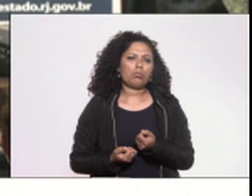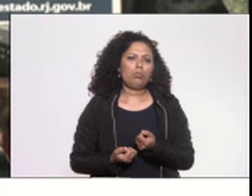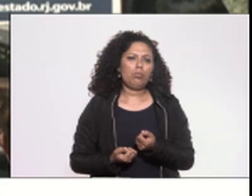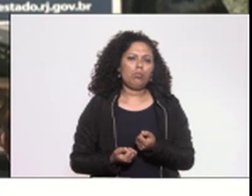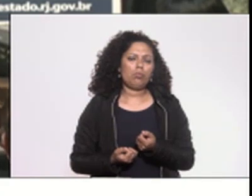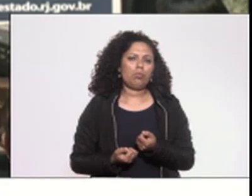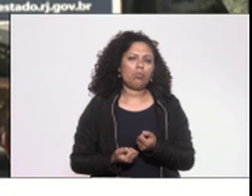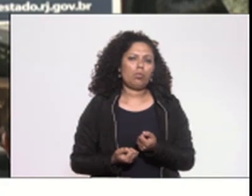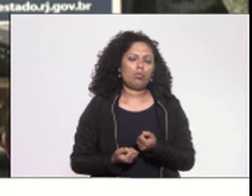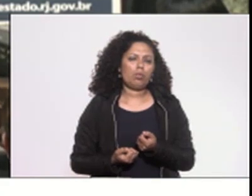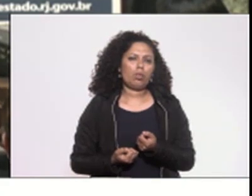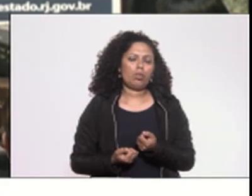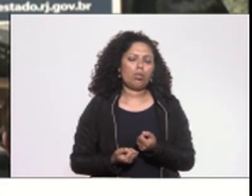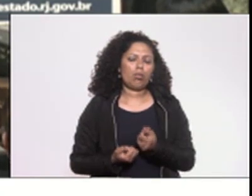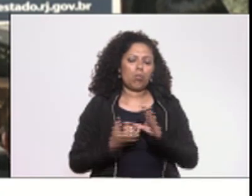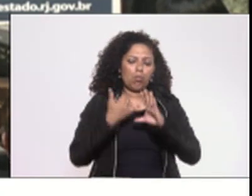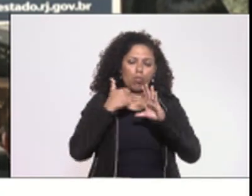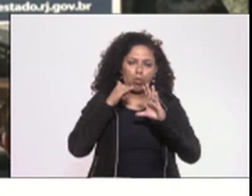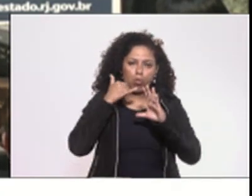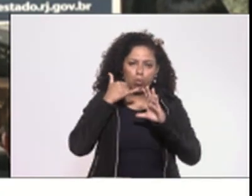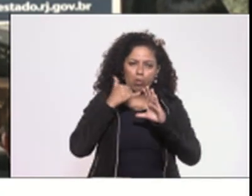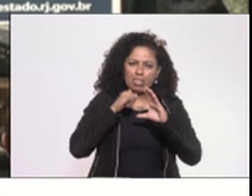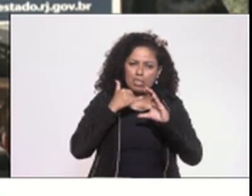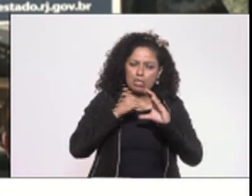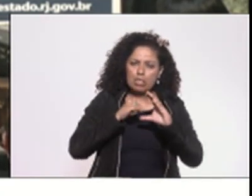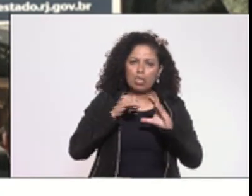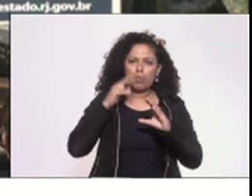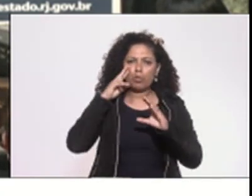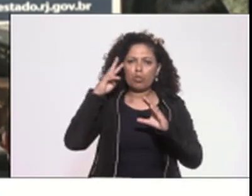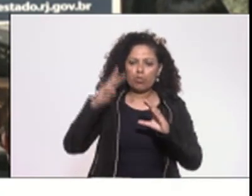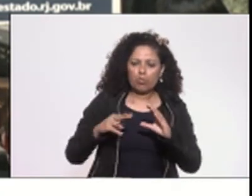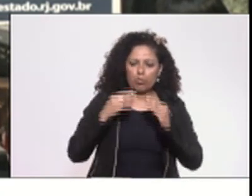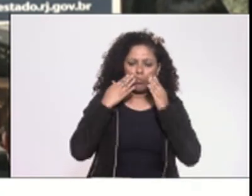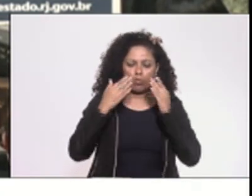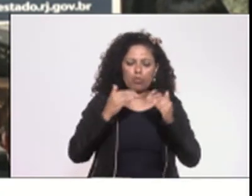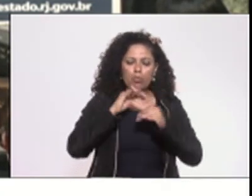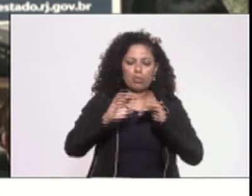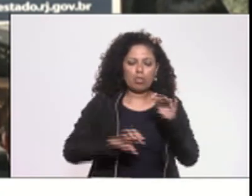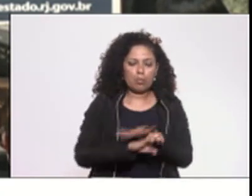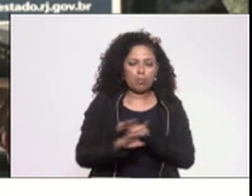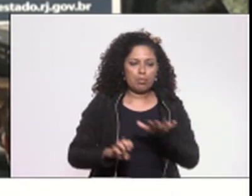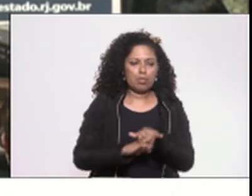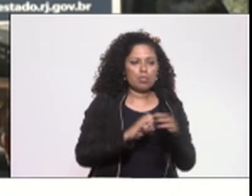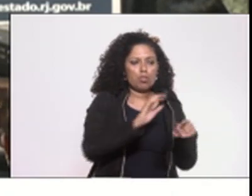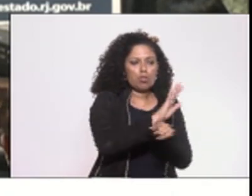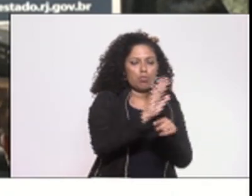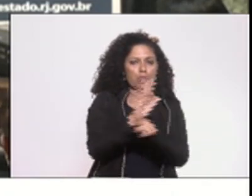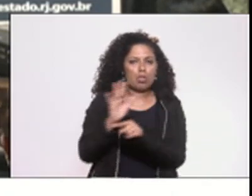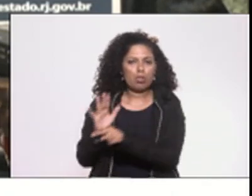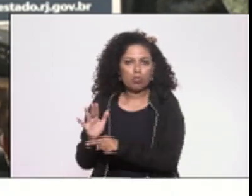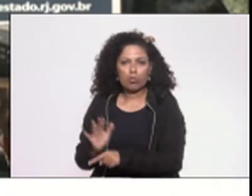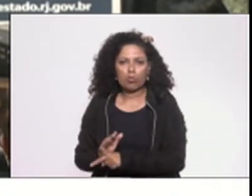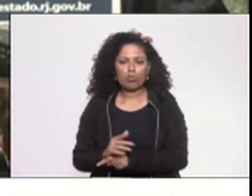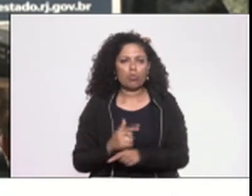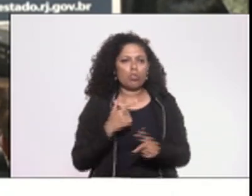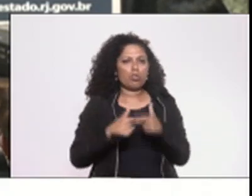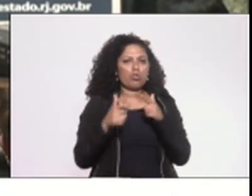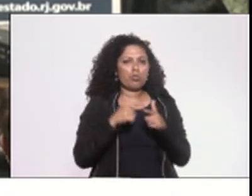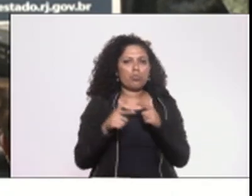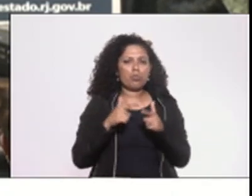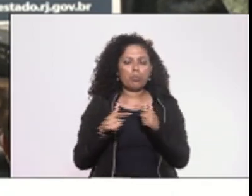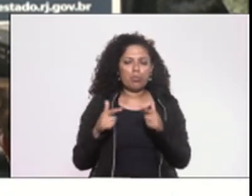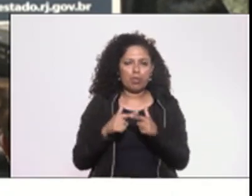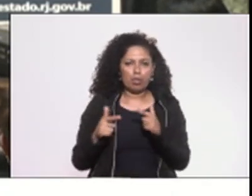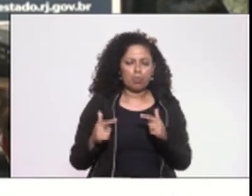fiz, deve ter chegado no WhatsApp de vocês, colocando a nossa empresa à disposição para ajudar nos acidentes de armamento que aconteceram no Nordeste. Eu